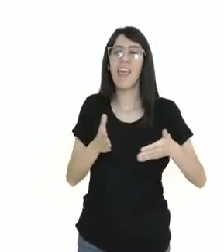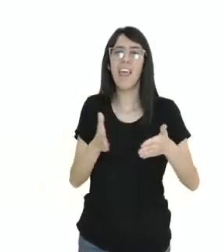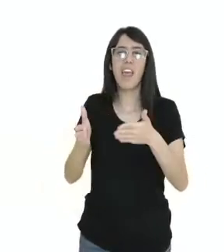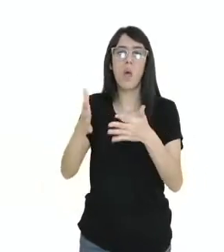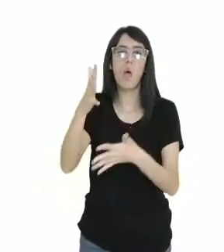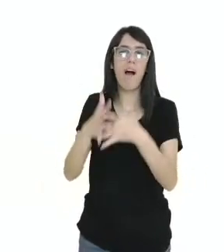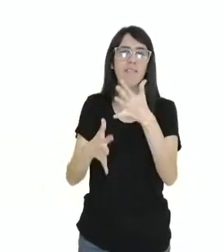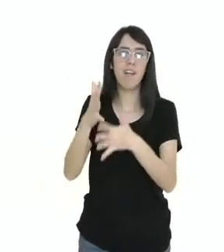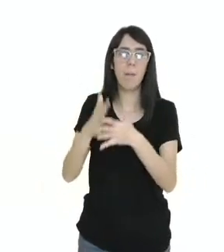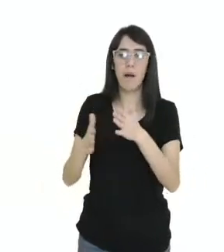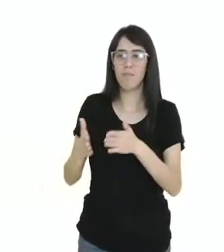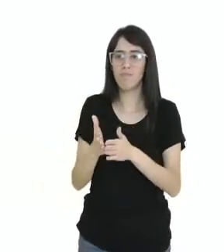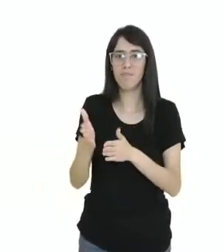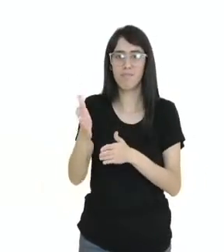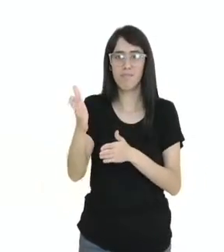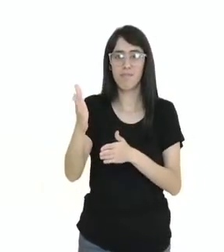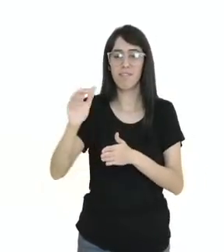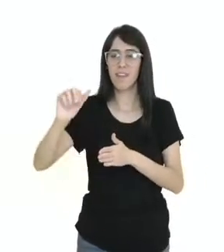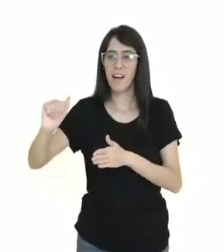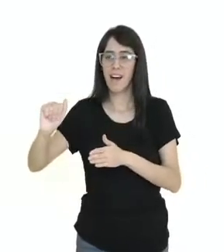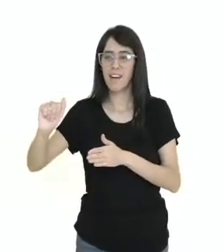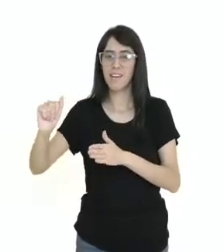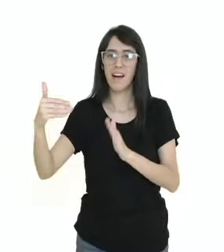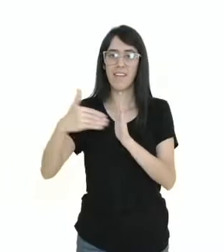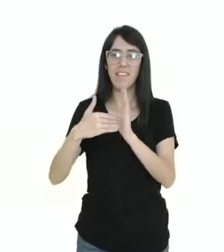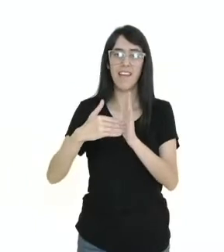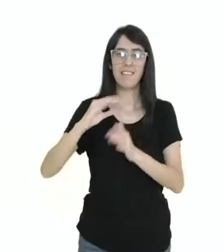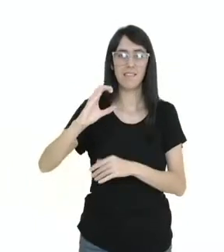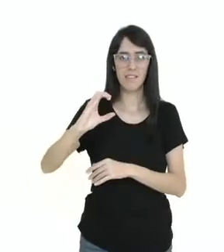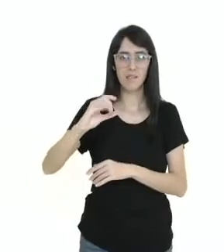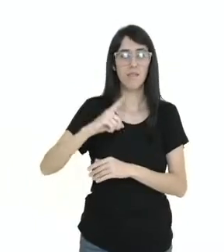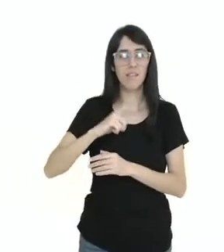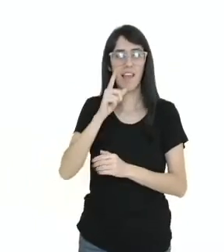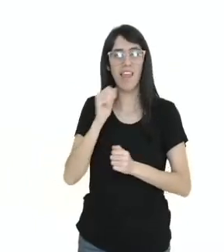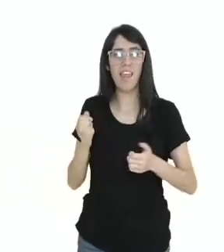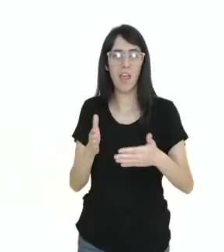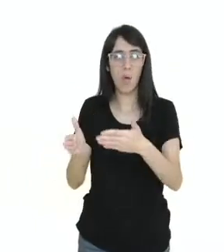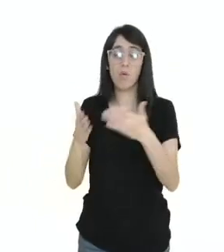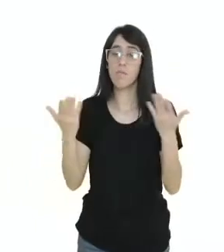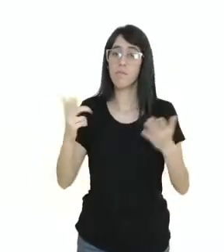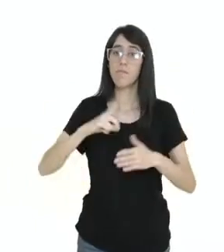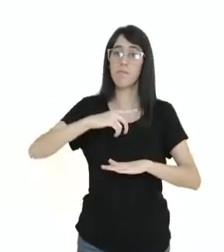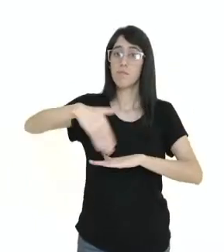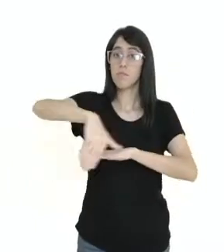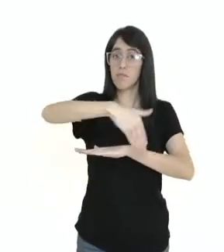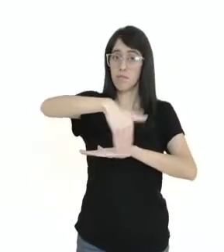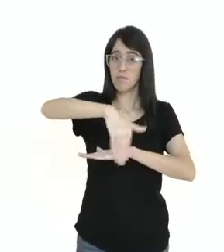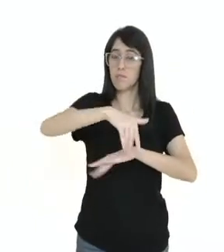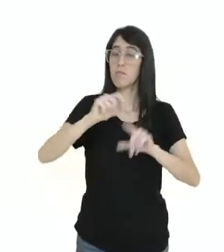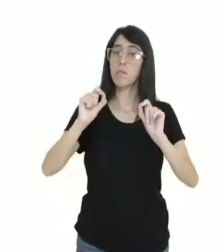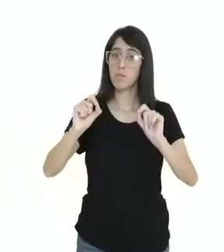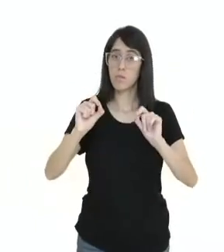A com a cidade C. Por esse motivo, projetou-se uma estrada saindo de A e